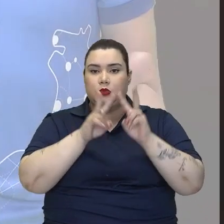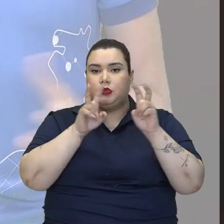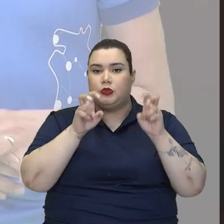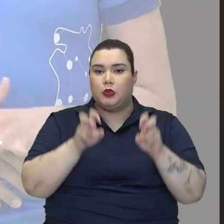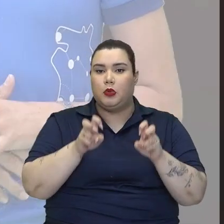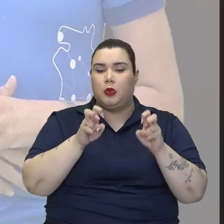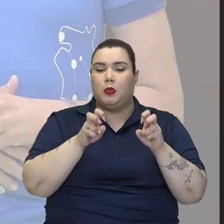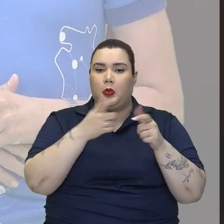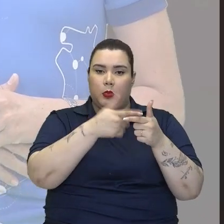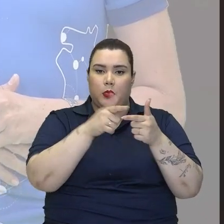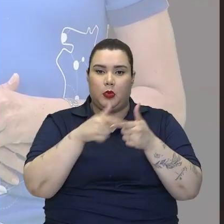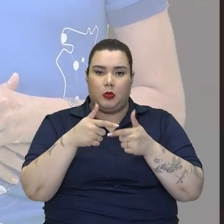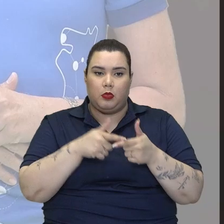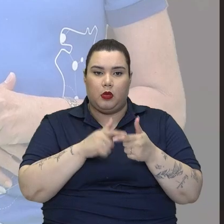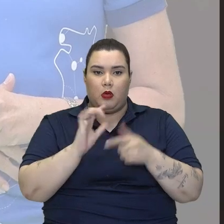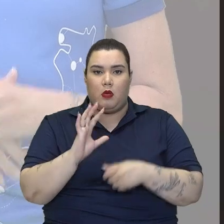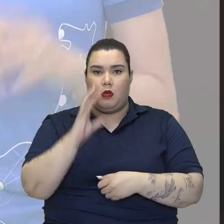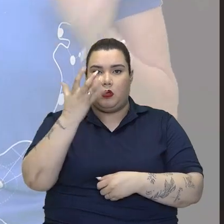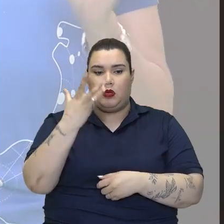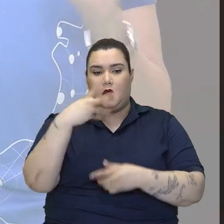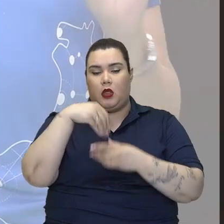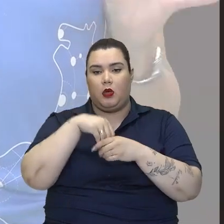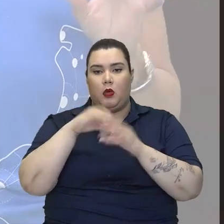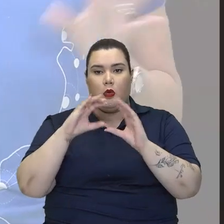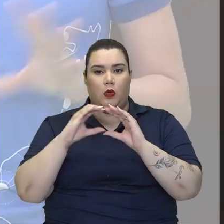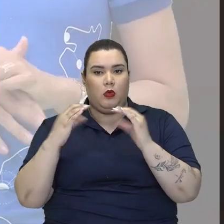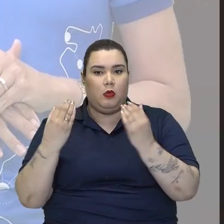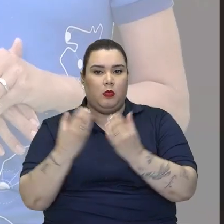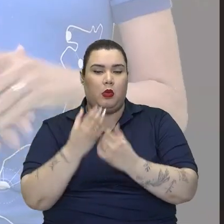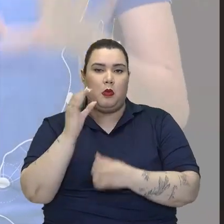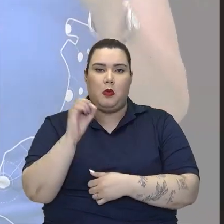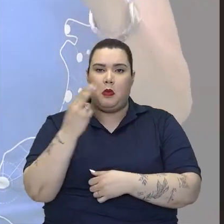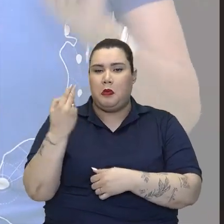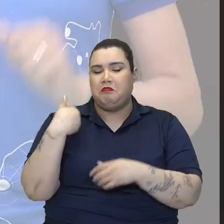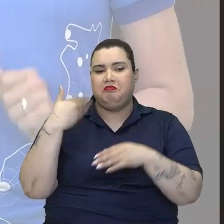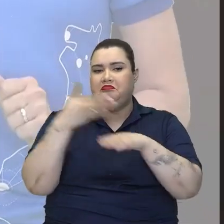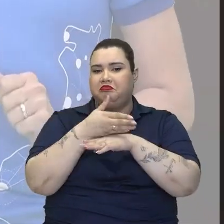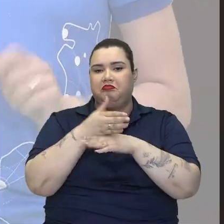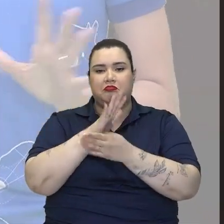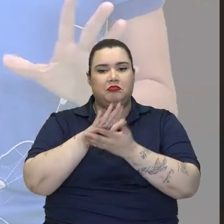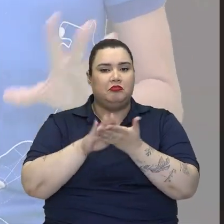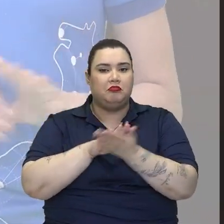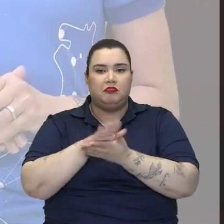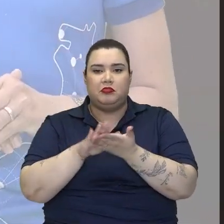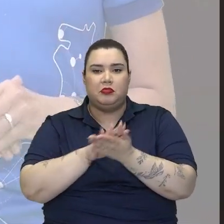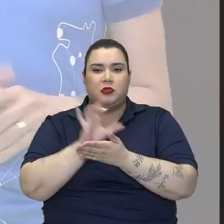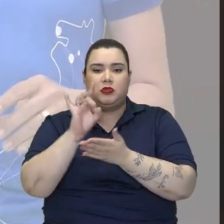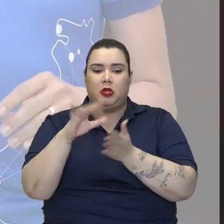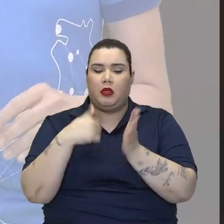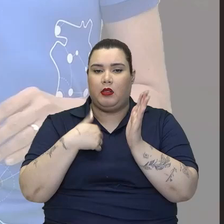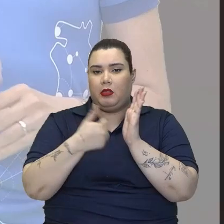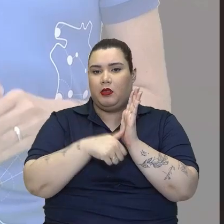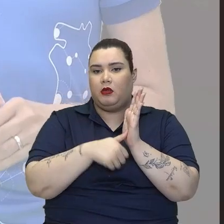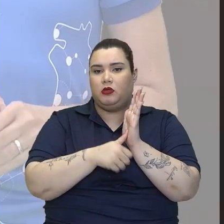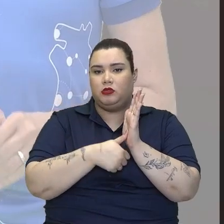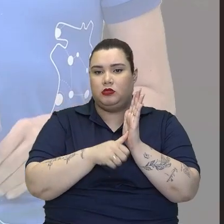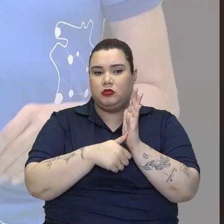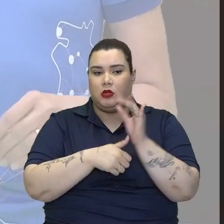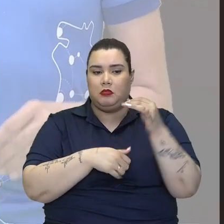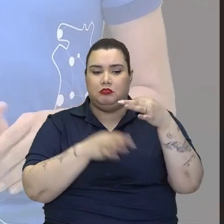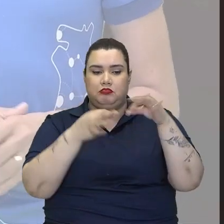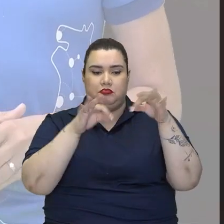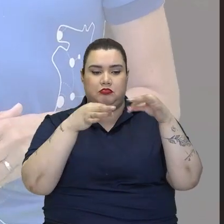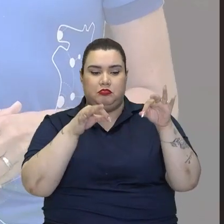alguns problemas que acontecem na minha comunidade, ou eu não participo de nada, eu só tenho aqui o meu RG, sou